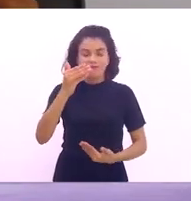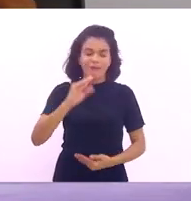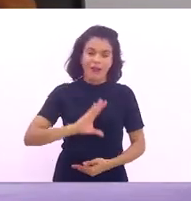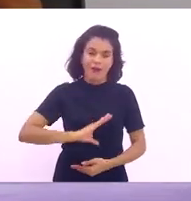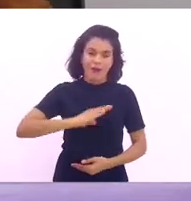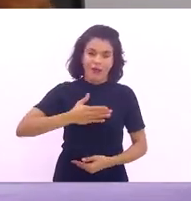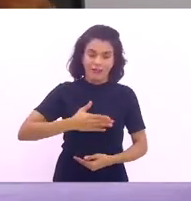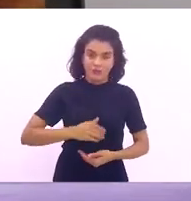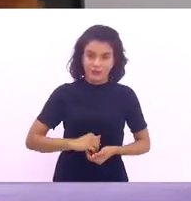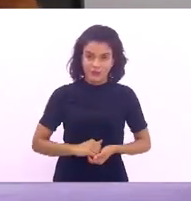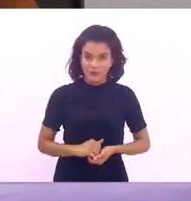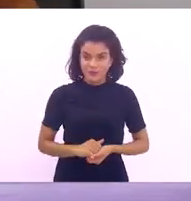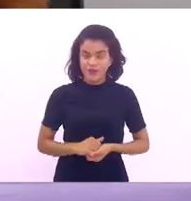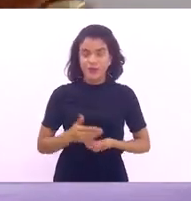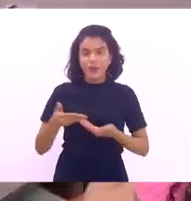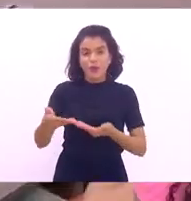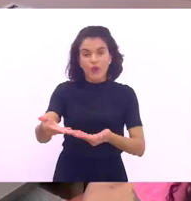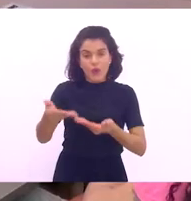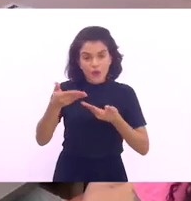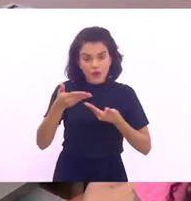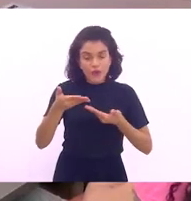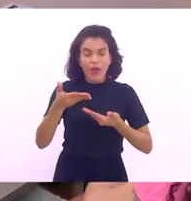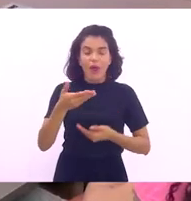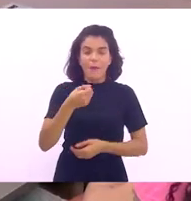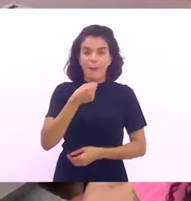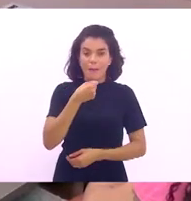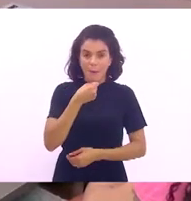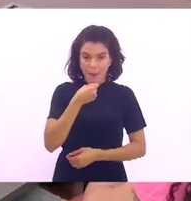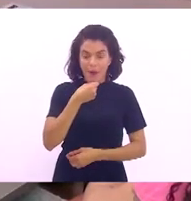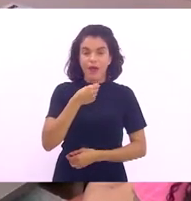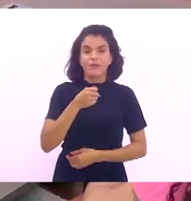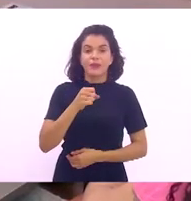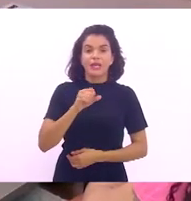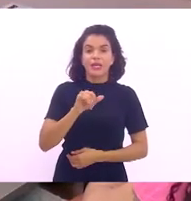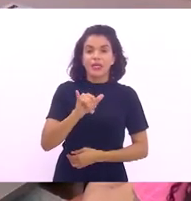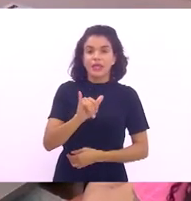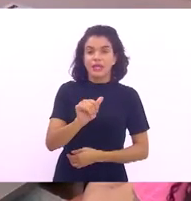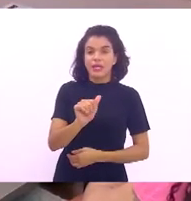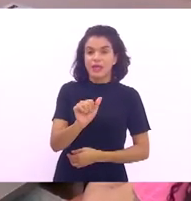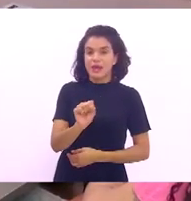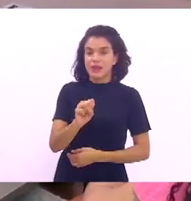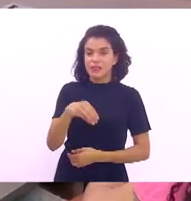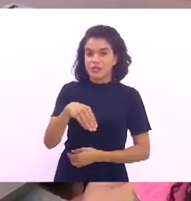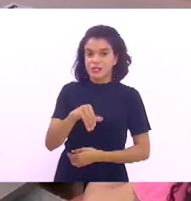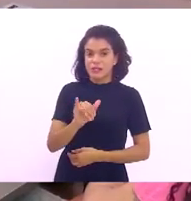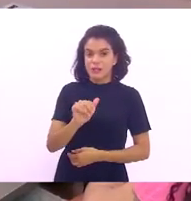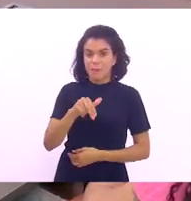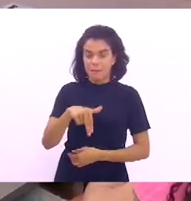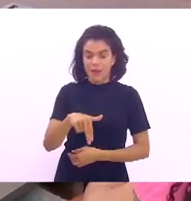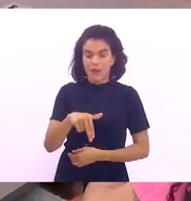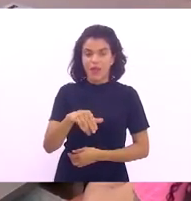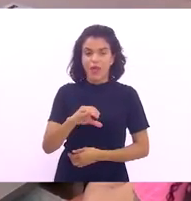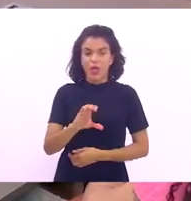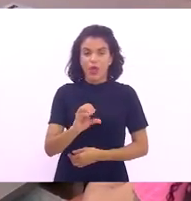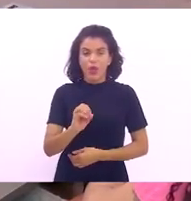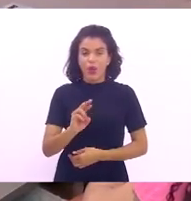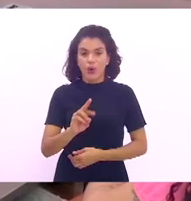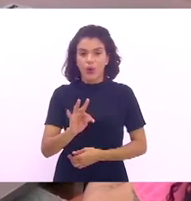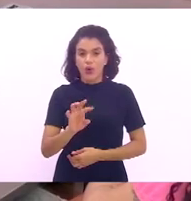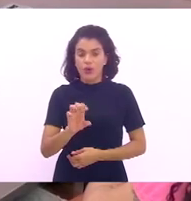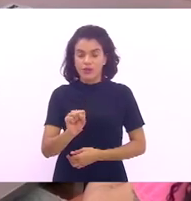convida agora para fazer o uso da fala a senhor Yasmin Barros cortes da casa de